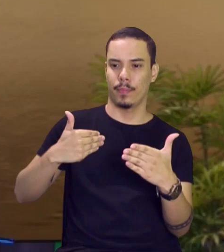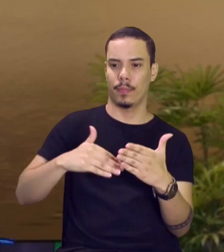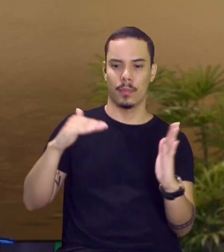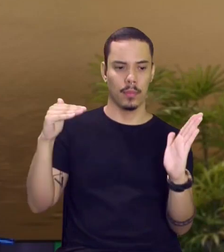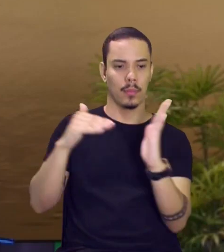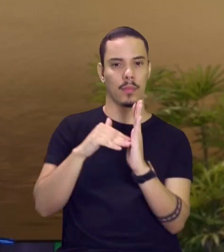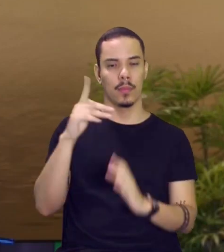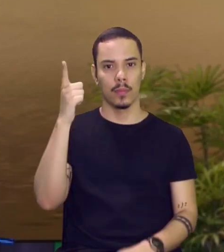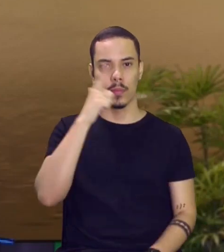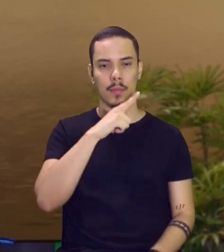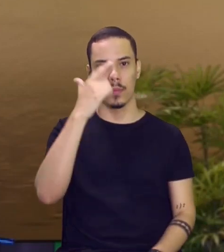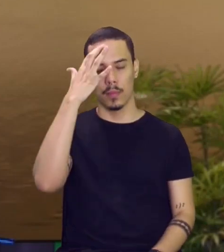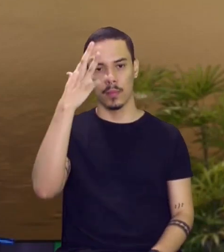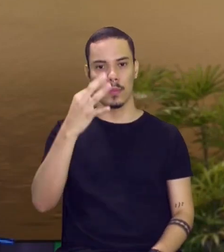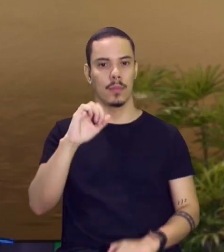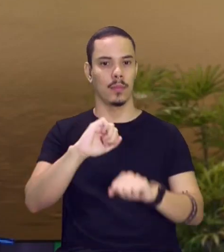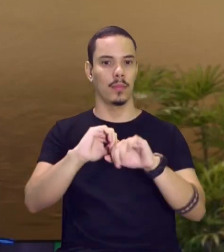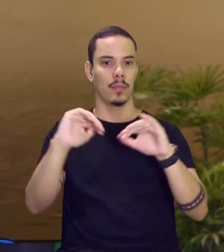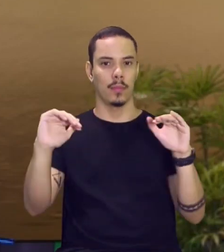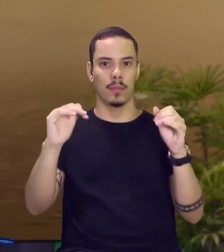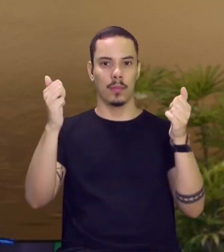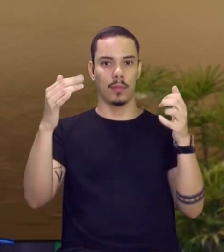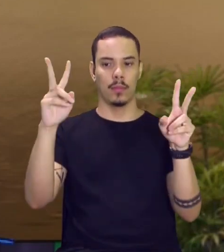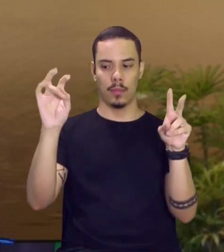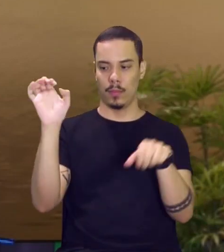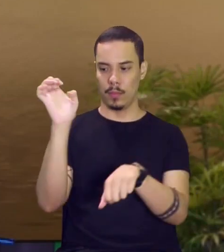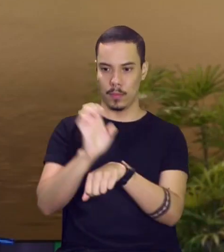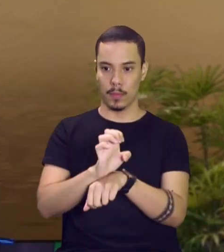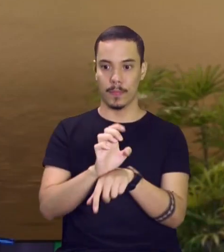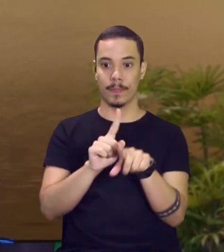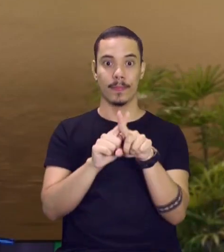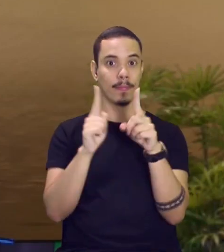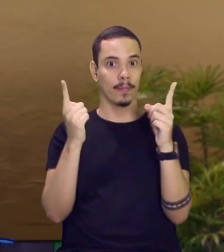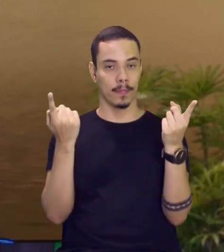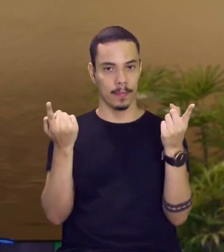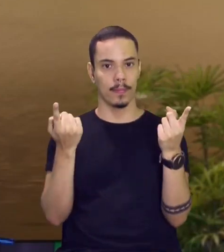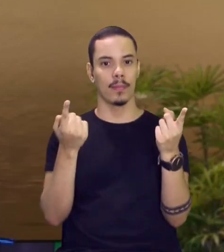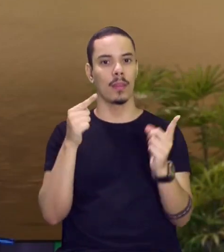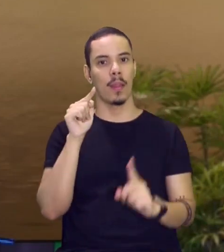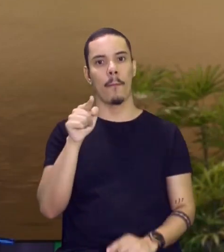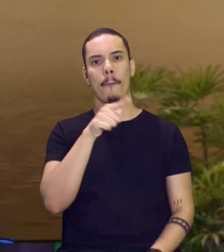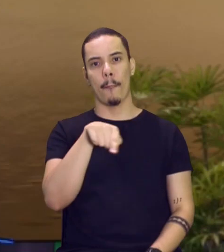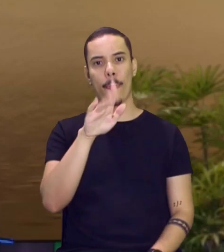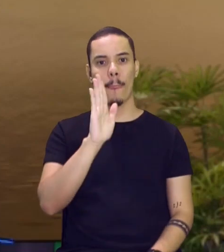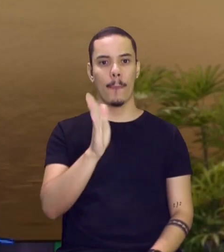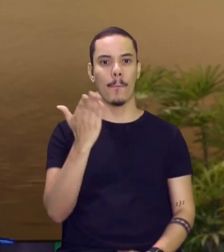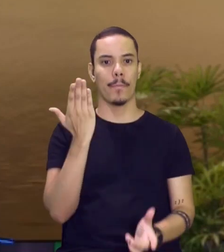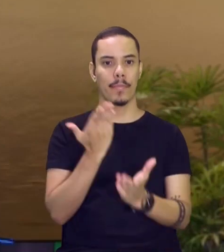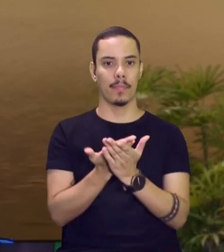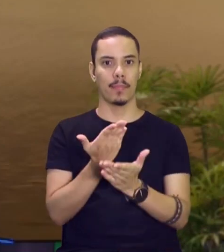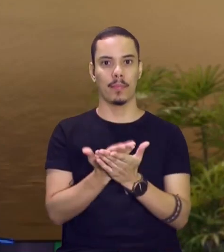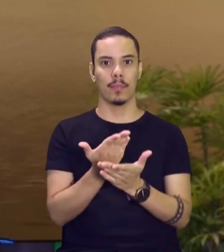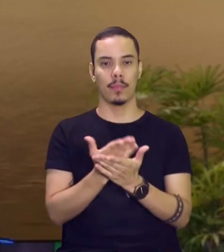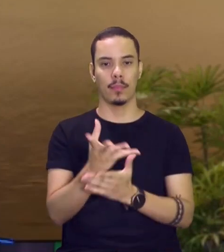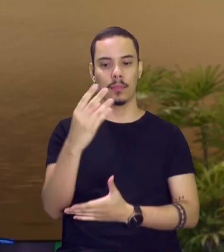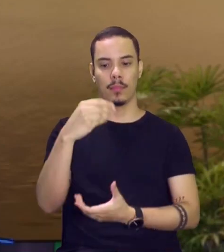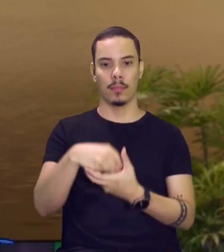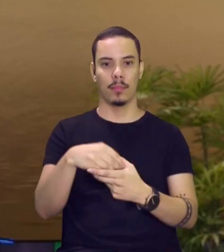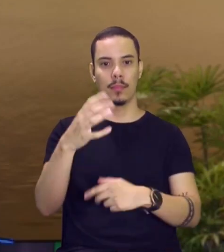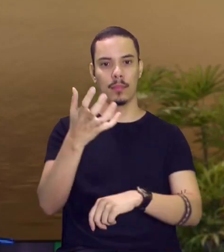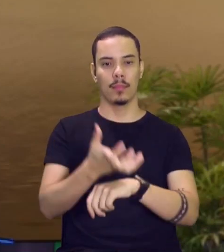essa categoria de estado. Mas, isso vocês já viram com o professor de